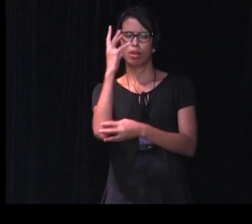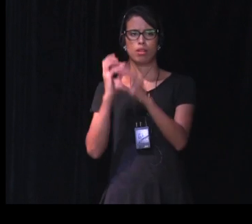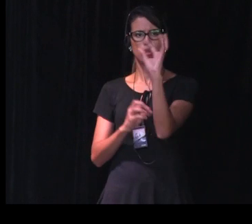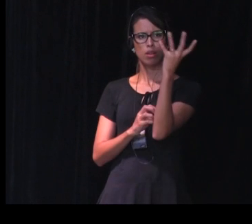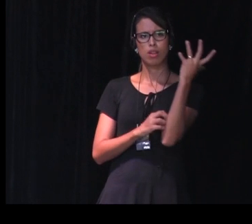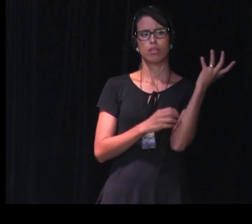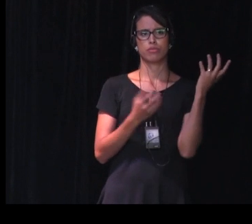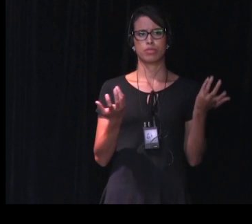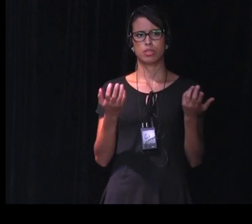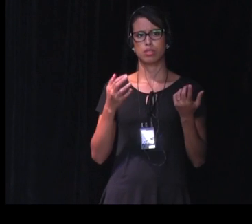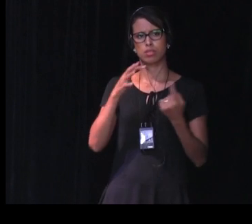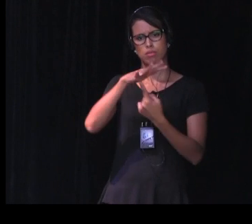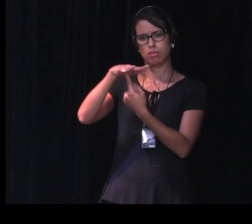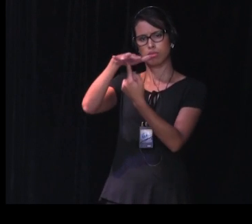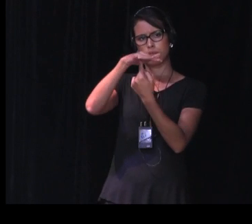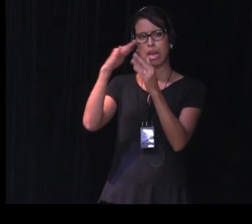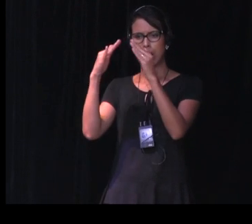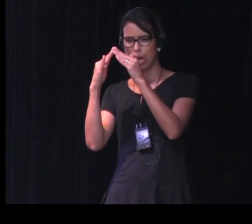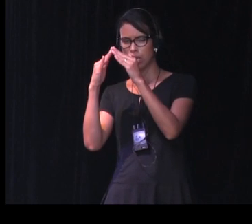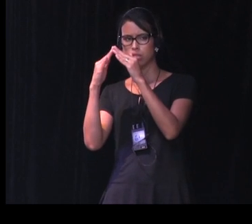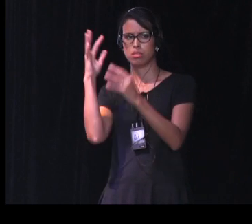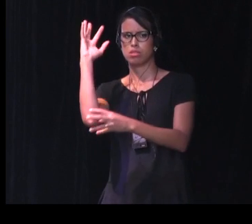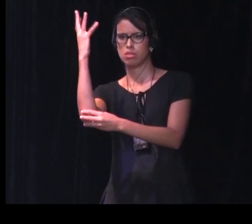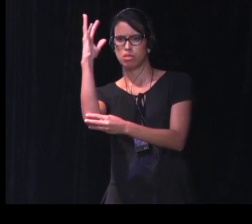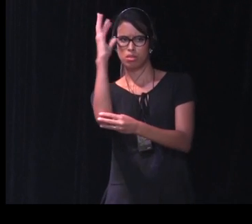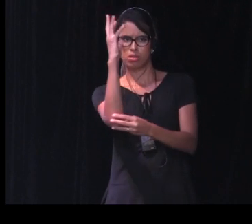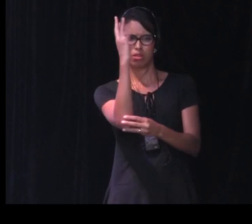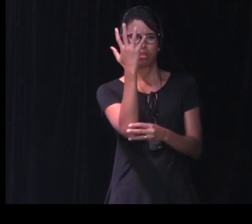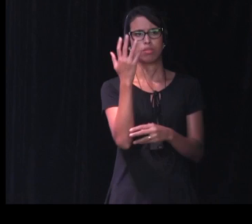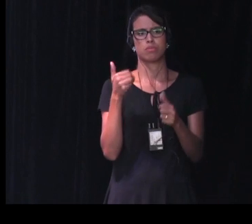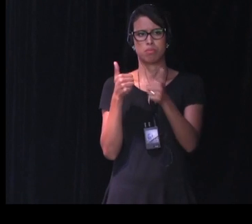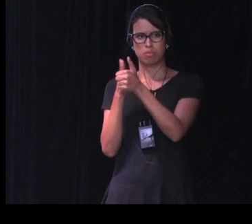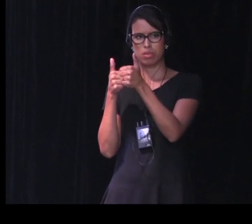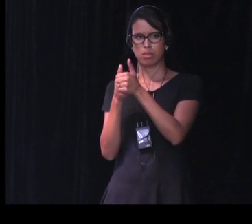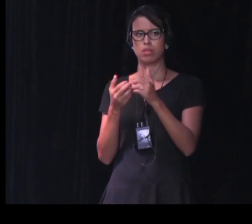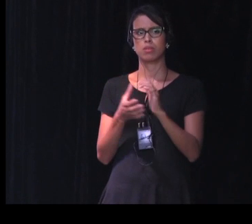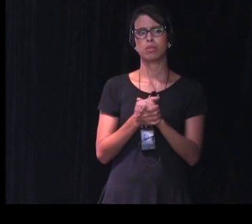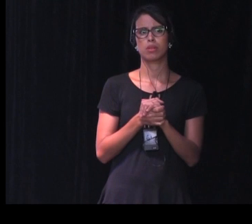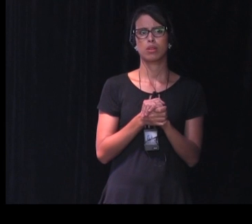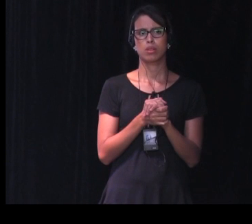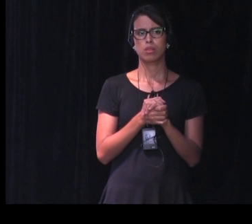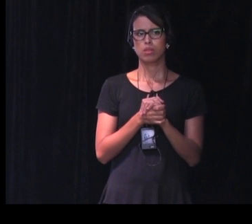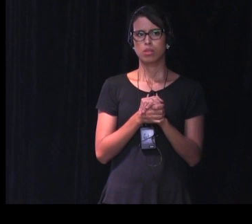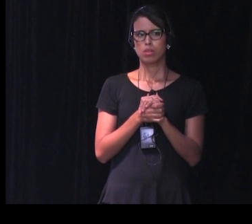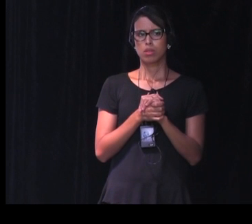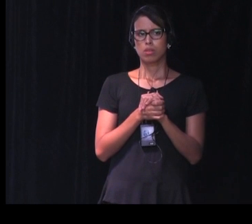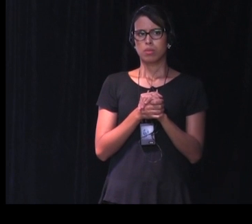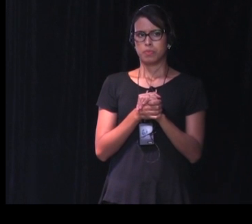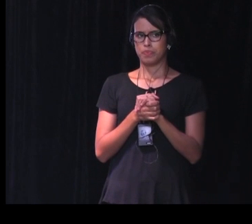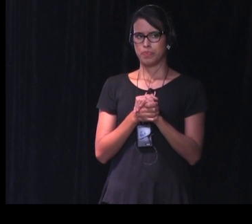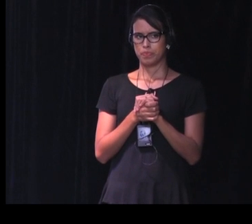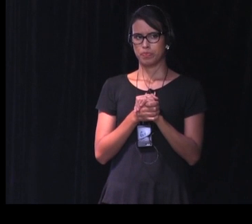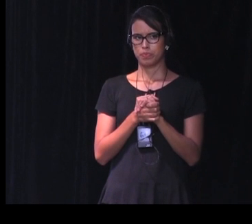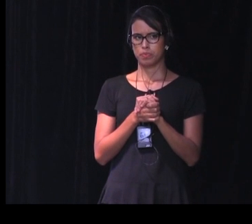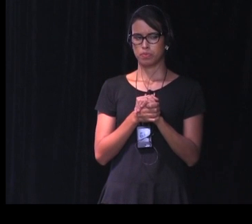árvores que fazem pequenos parques em torno das casas, as casas dos patrões,